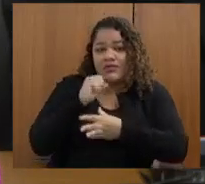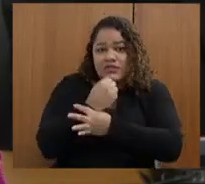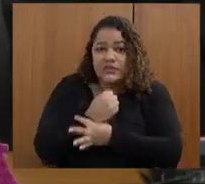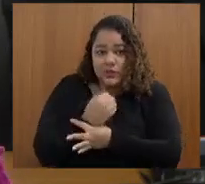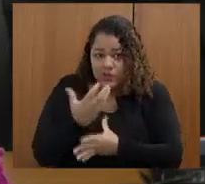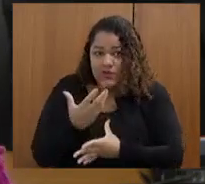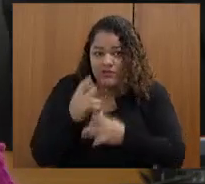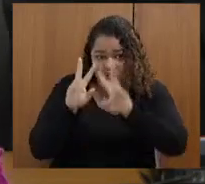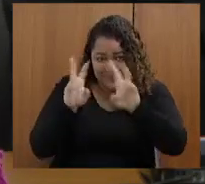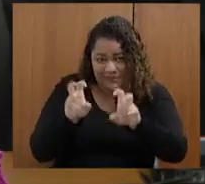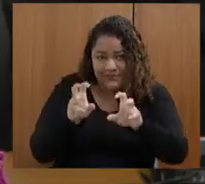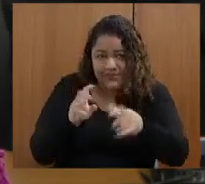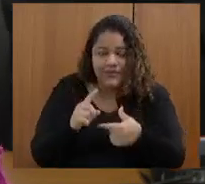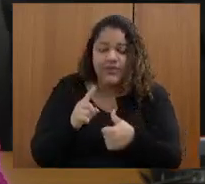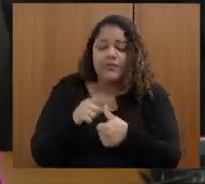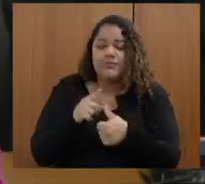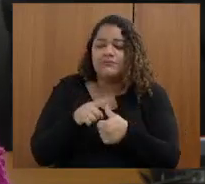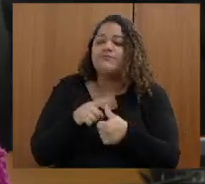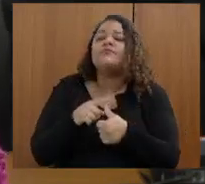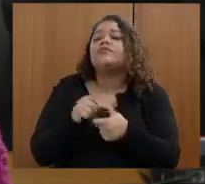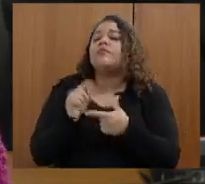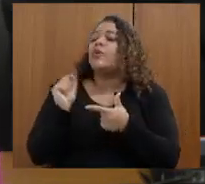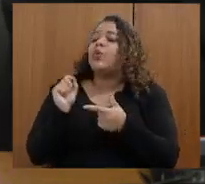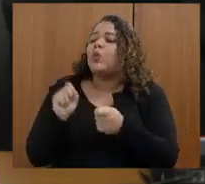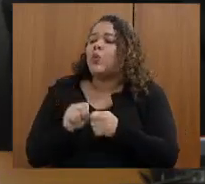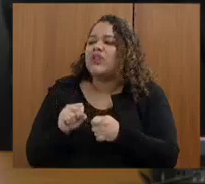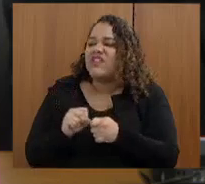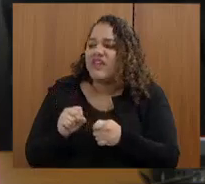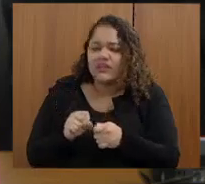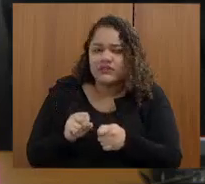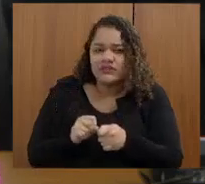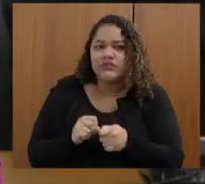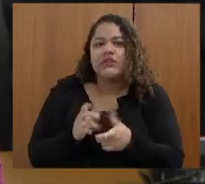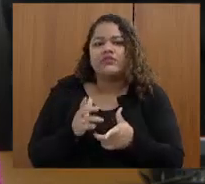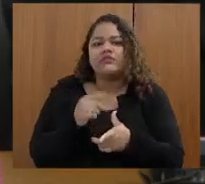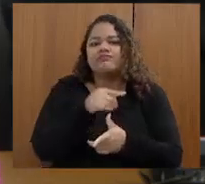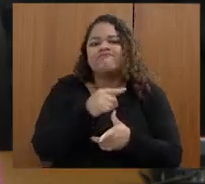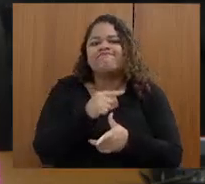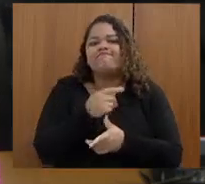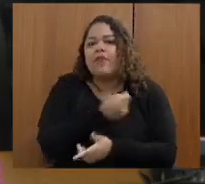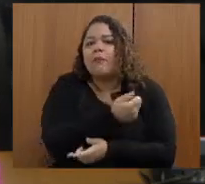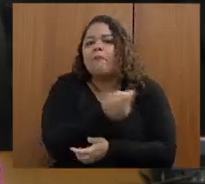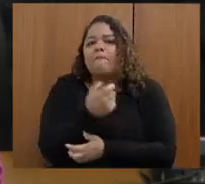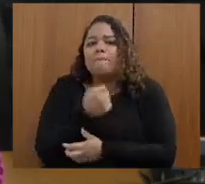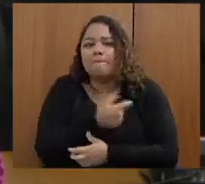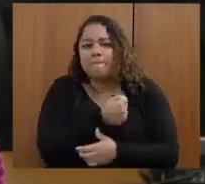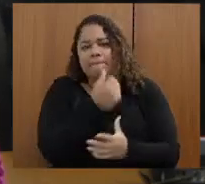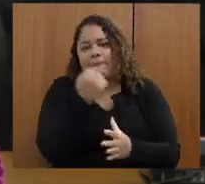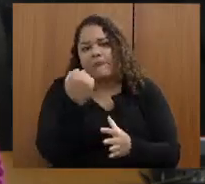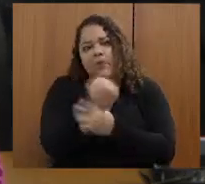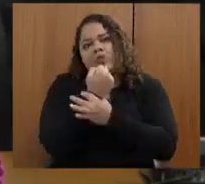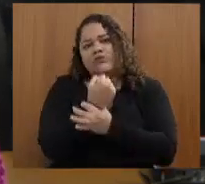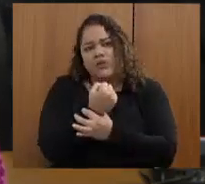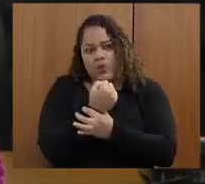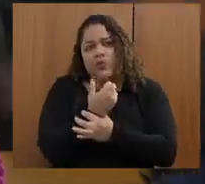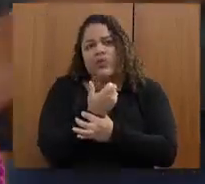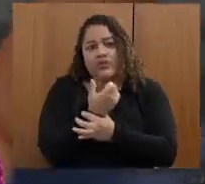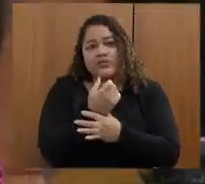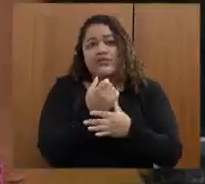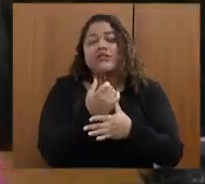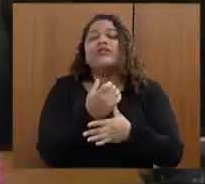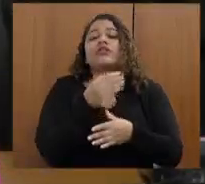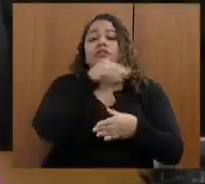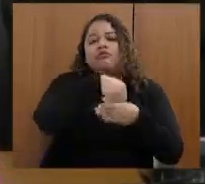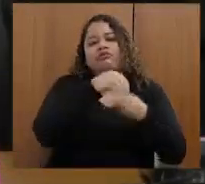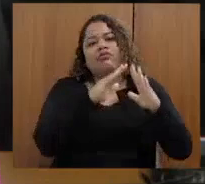as medidas que estão sendo adotadas no enfrentamento a precariedade e segurança das condições de infraestrutura das escolas o segundo